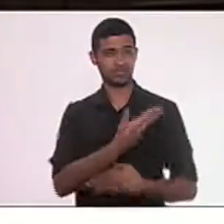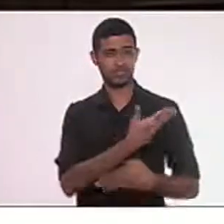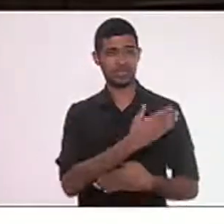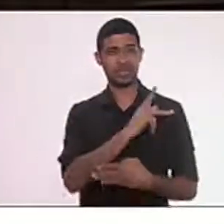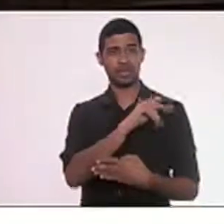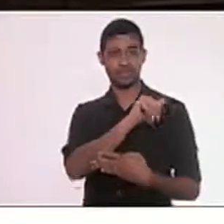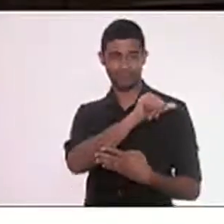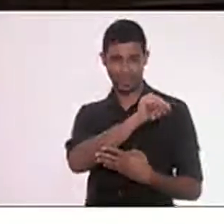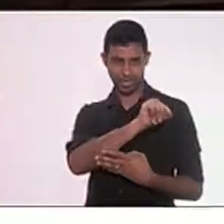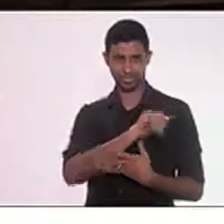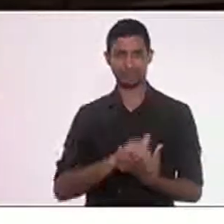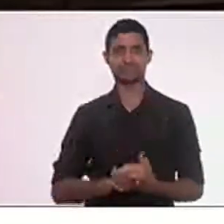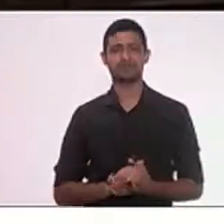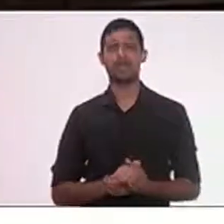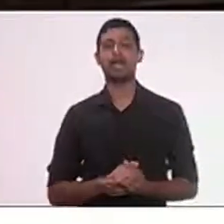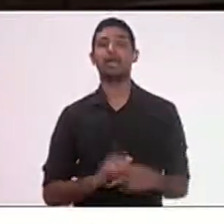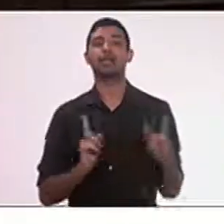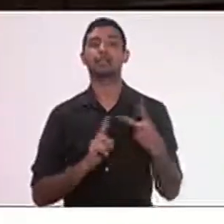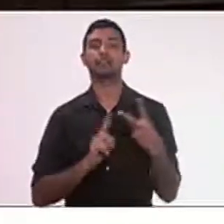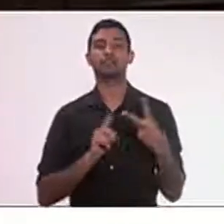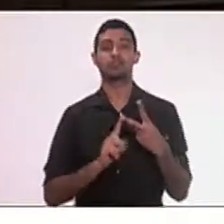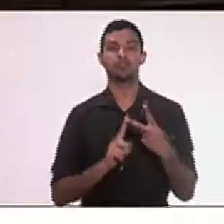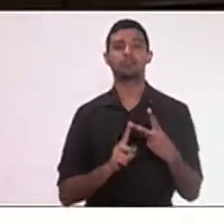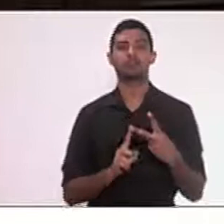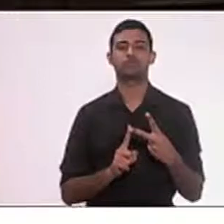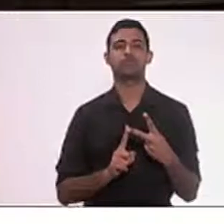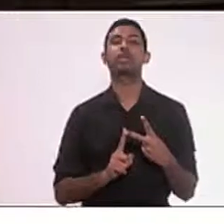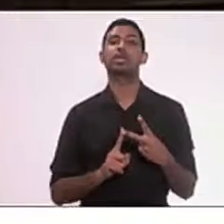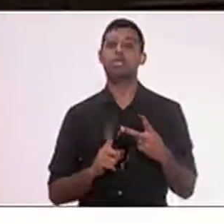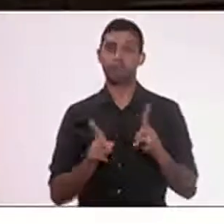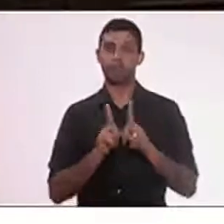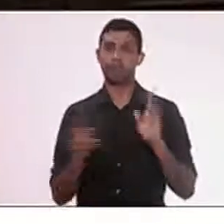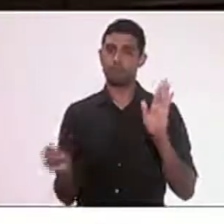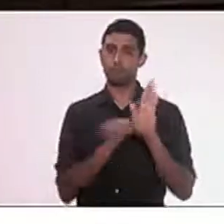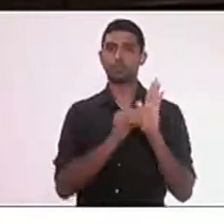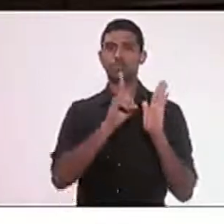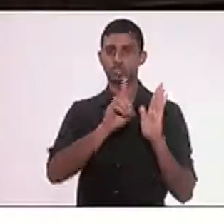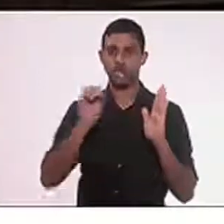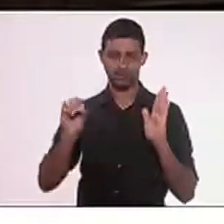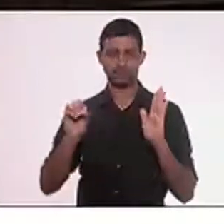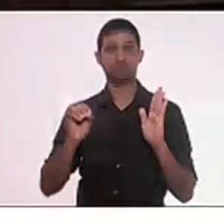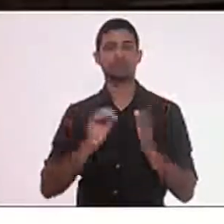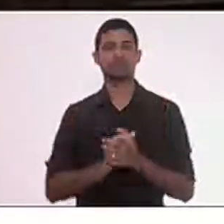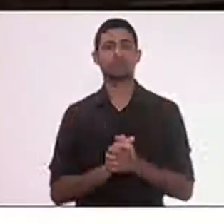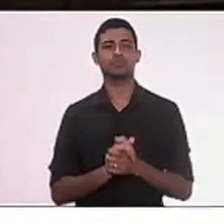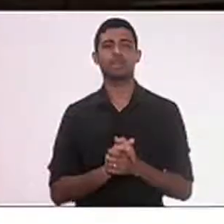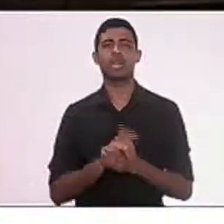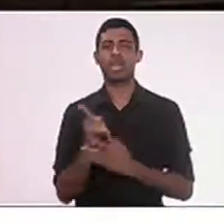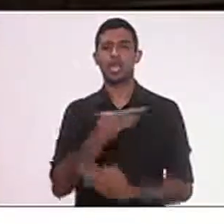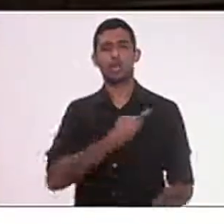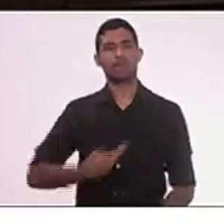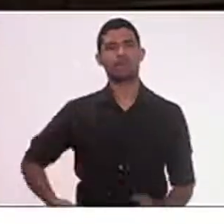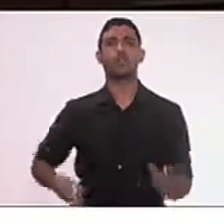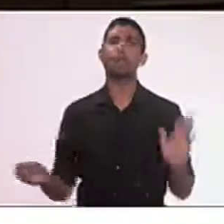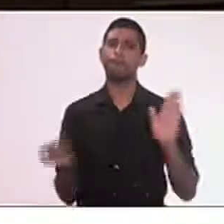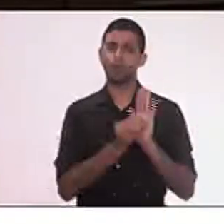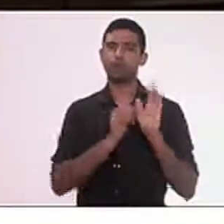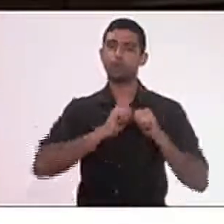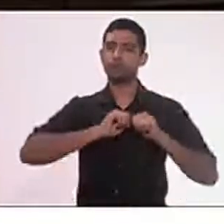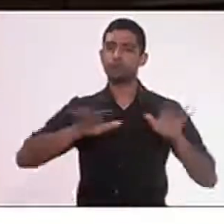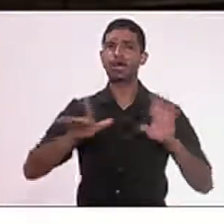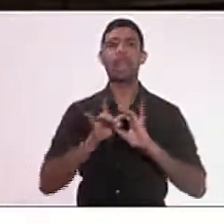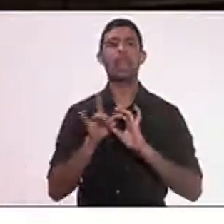candidato Eduardo Paes. O segundo ponto, no mesmo Diário Oficial, o governador faz publicar a sua